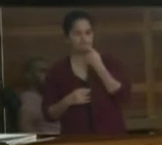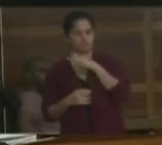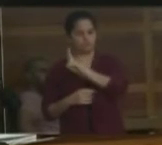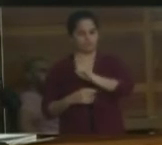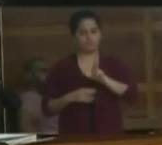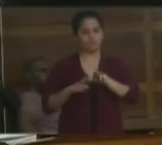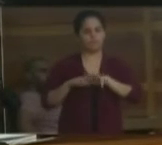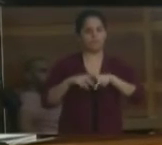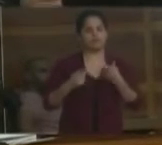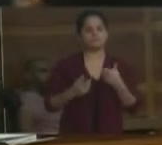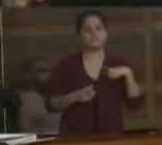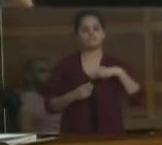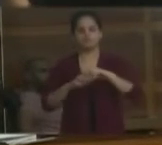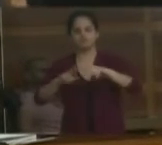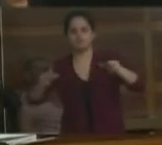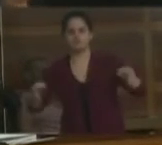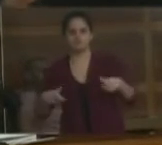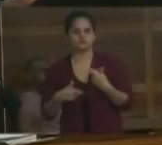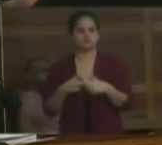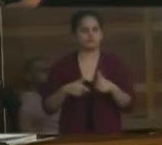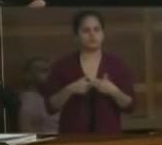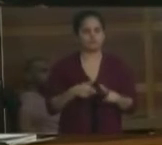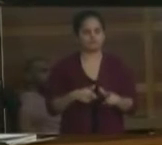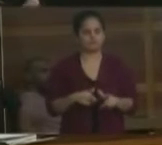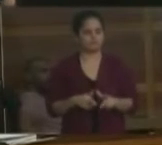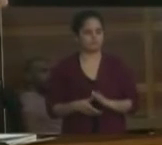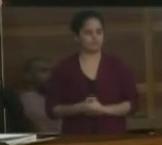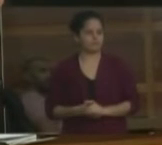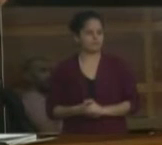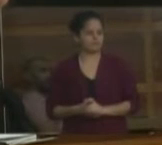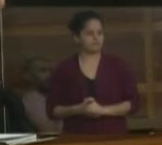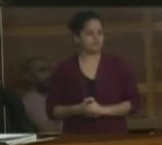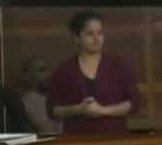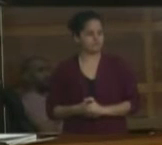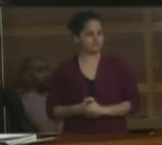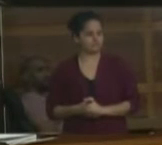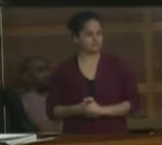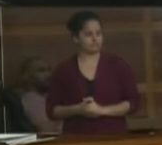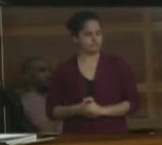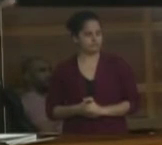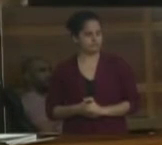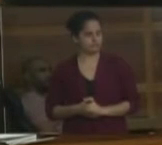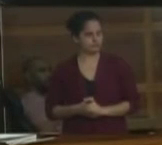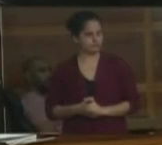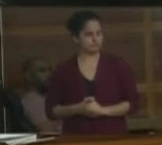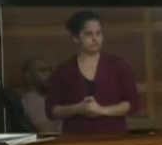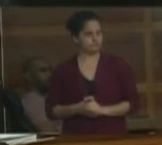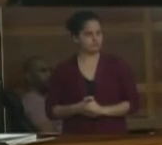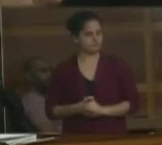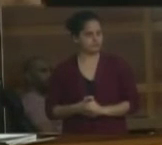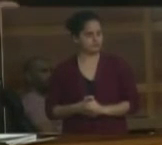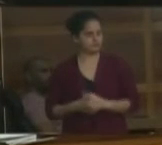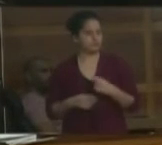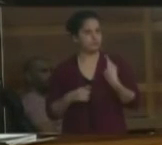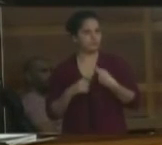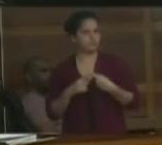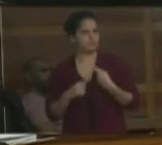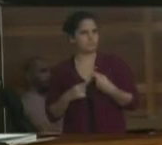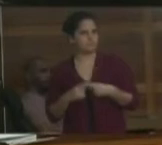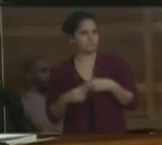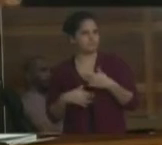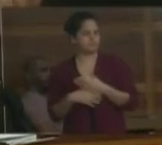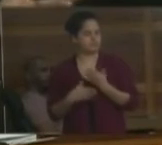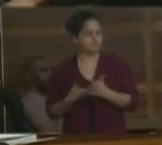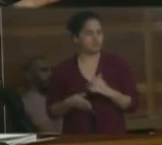por vários problemas questão do próprio esse participação no município que foi sendo foi perdendo né